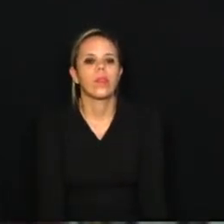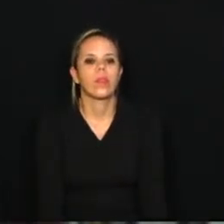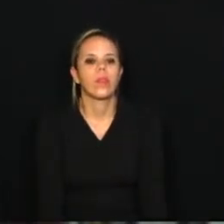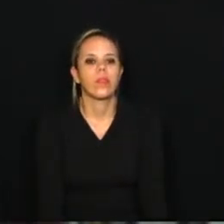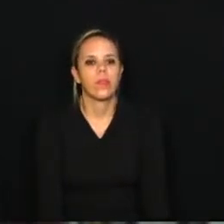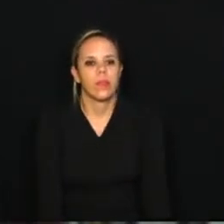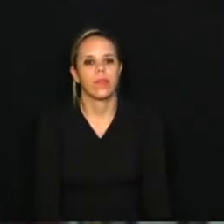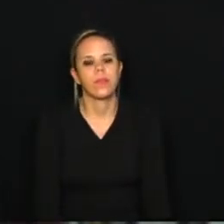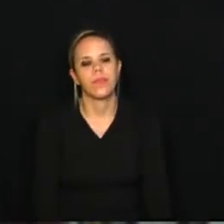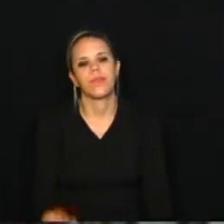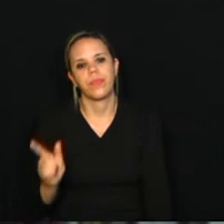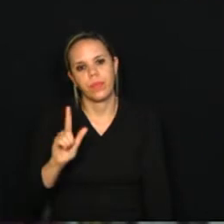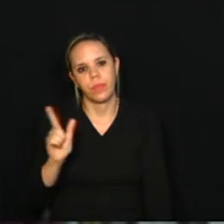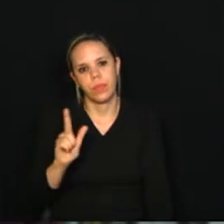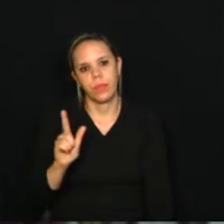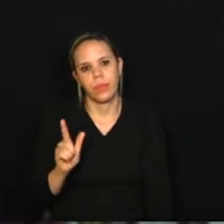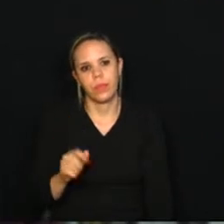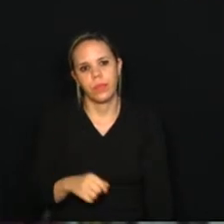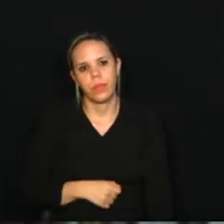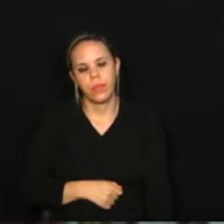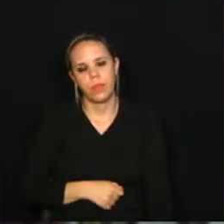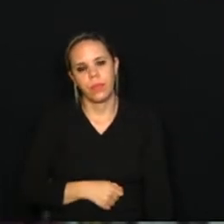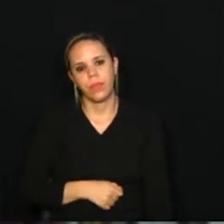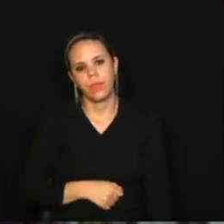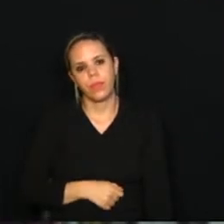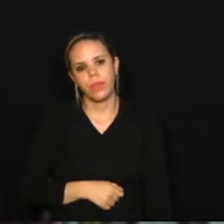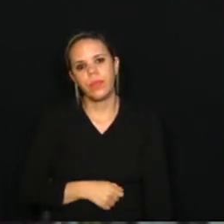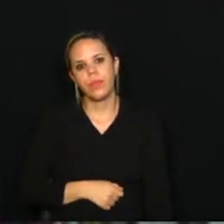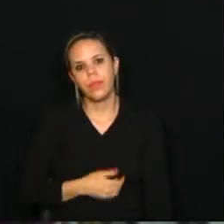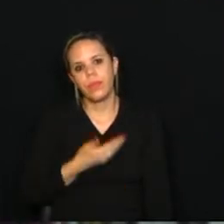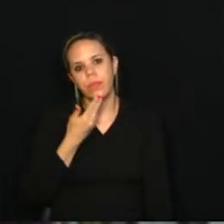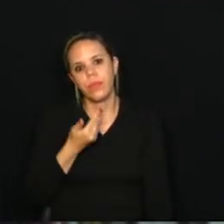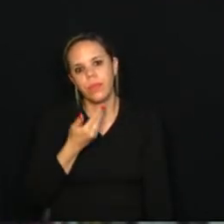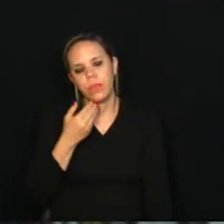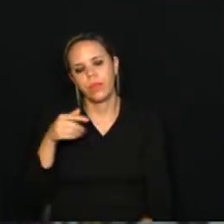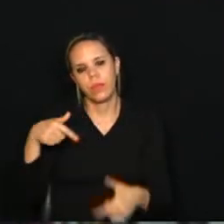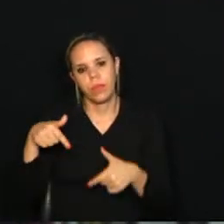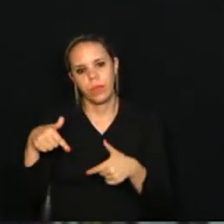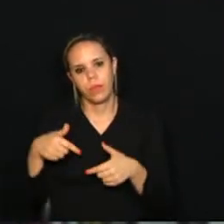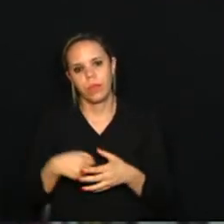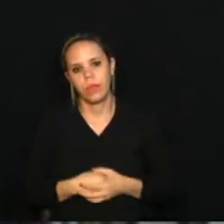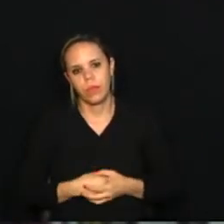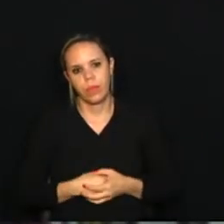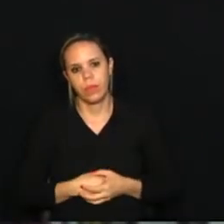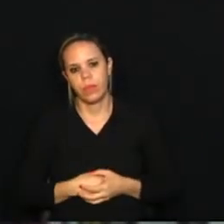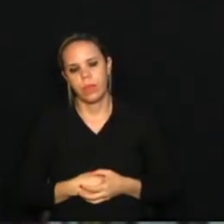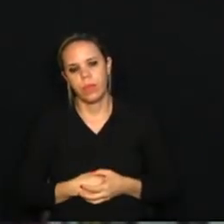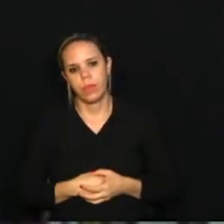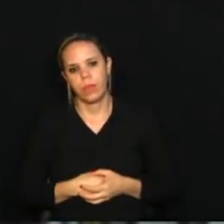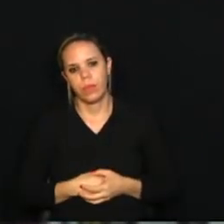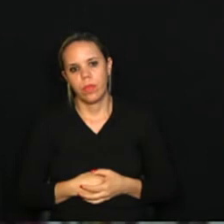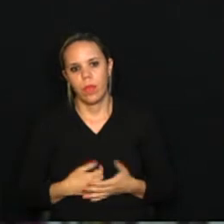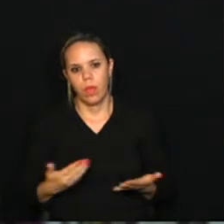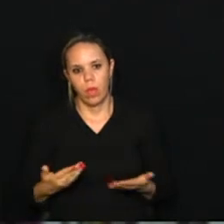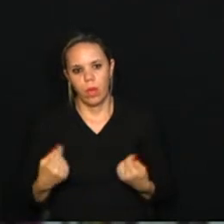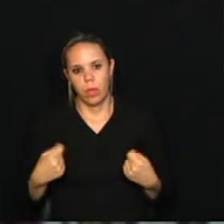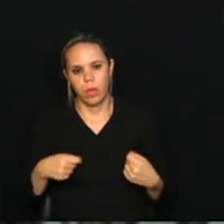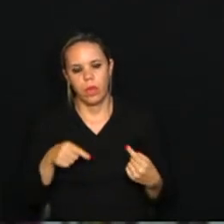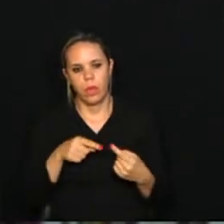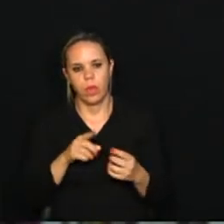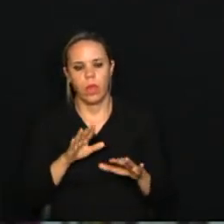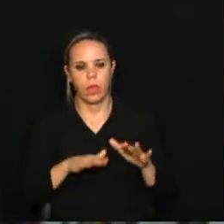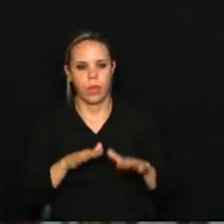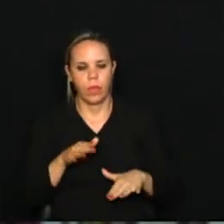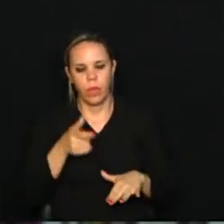Mas, claro, é muito mais fácil trabalhar a coisa pontual, porque pode